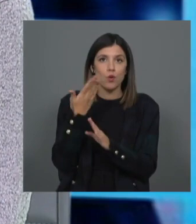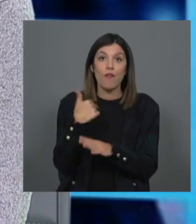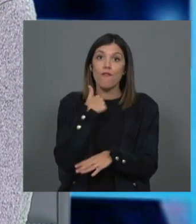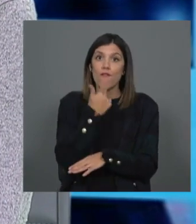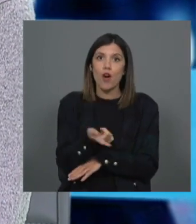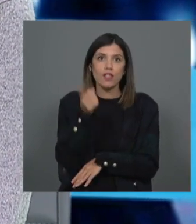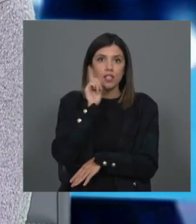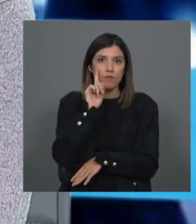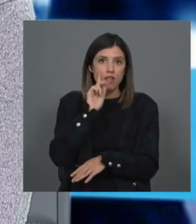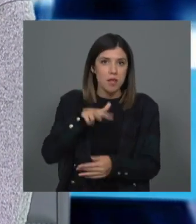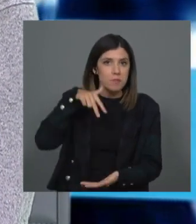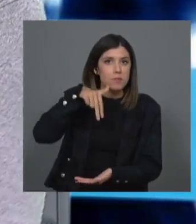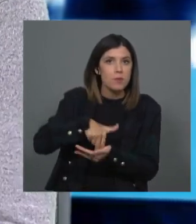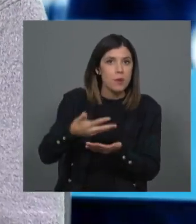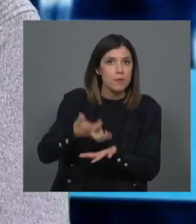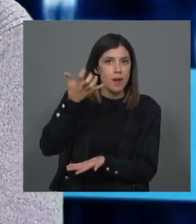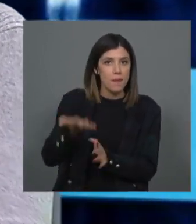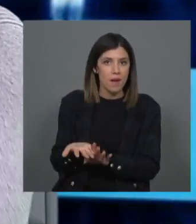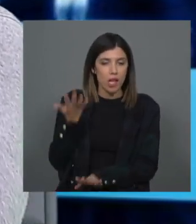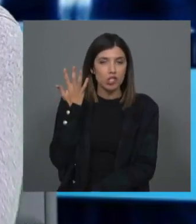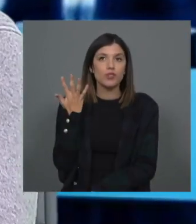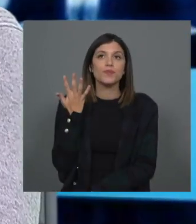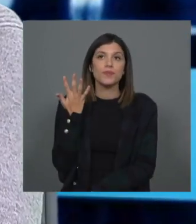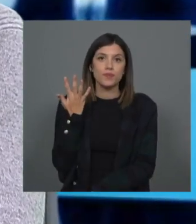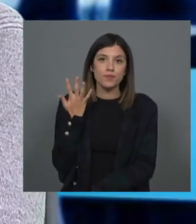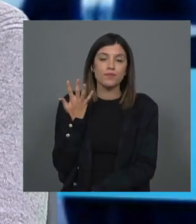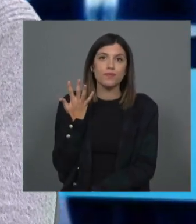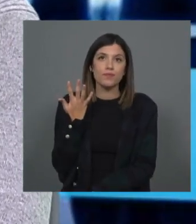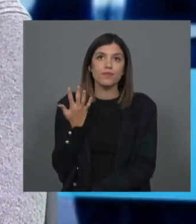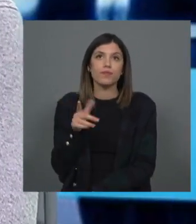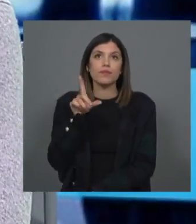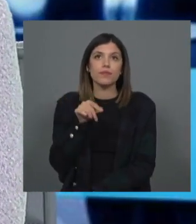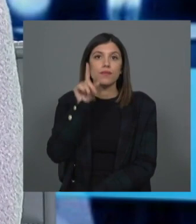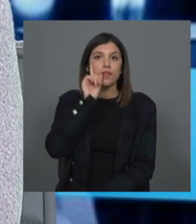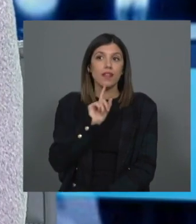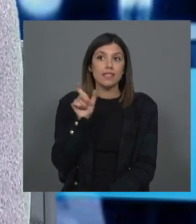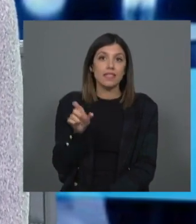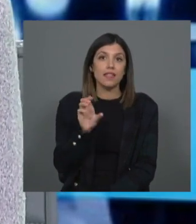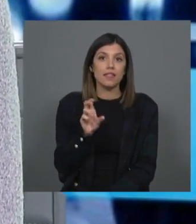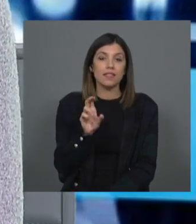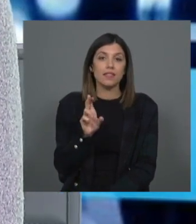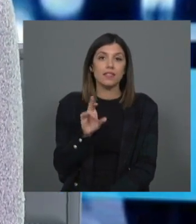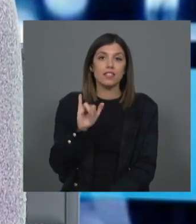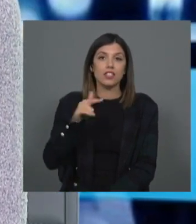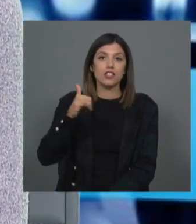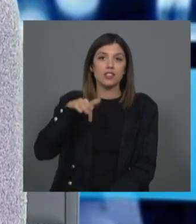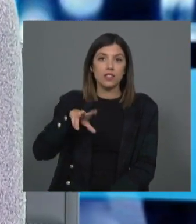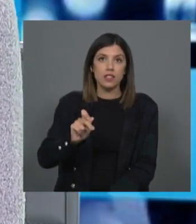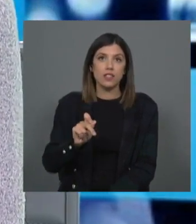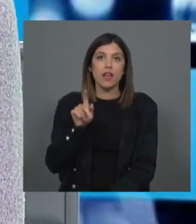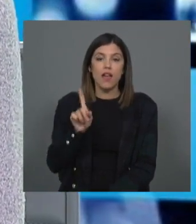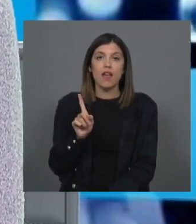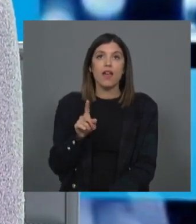sejam mais e mais ouvidas, e a Cristina Hinogues Santos não só é uma